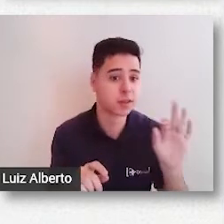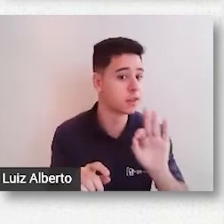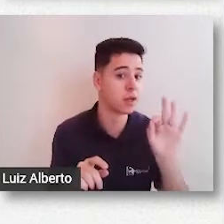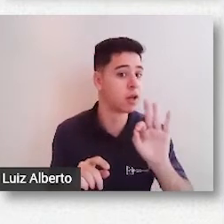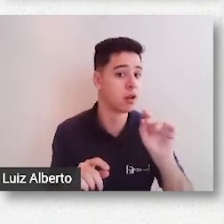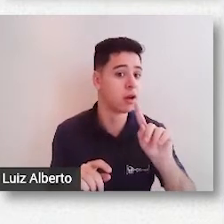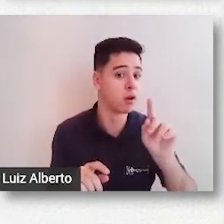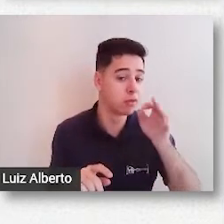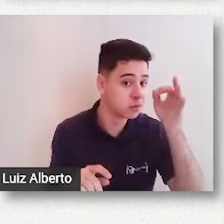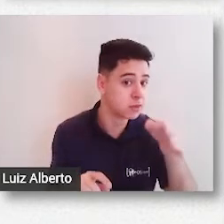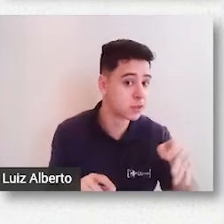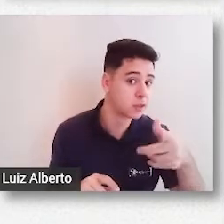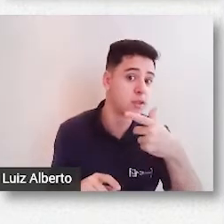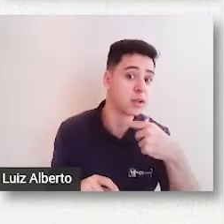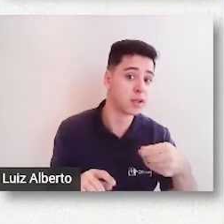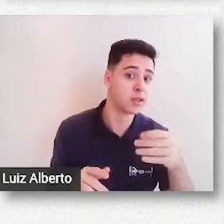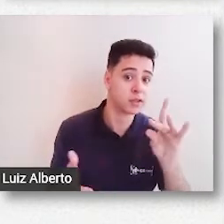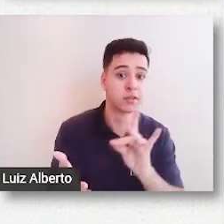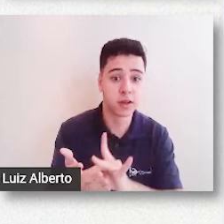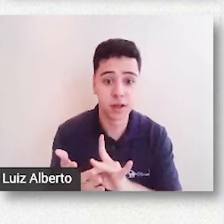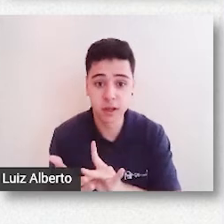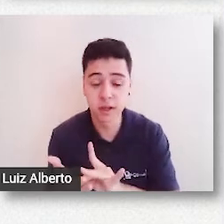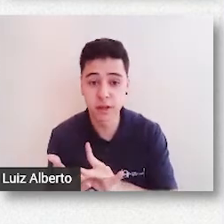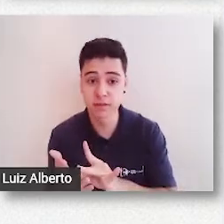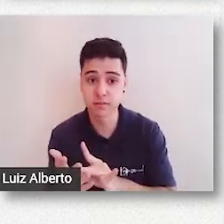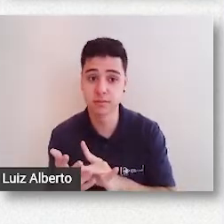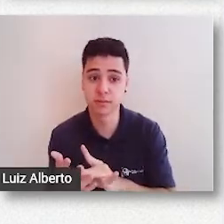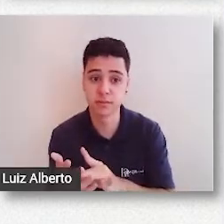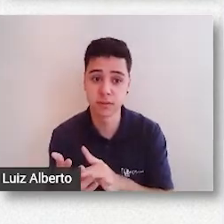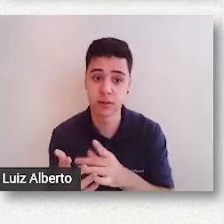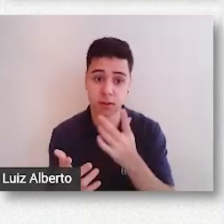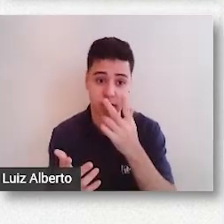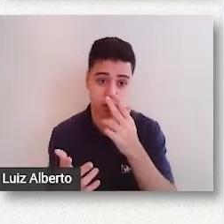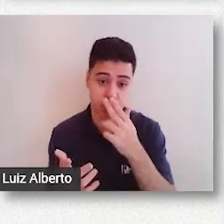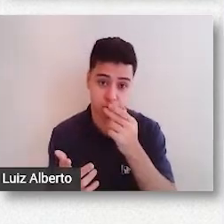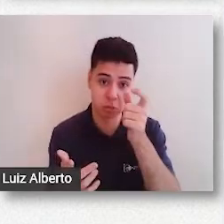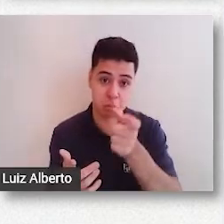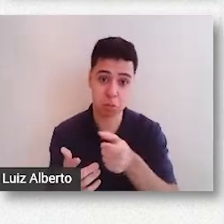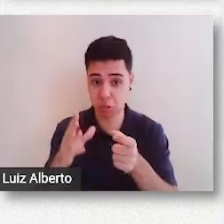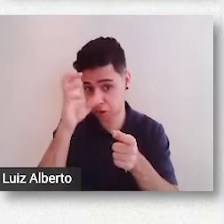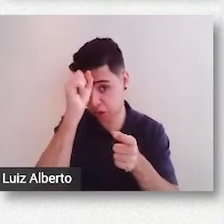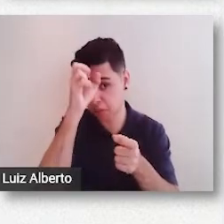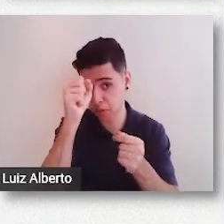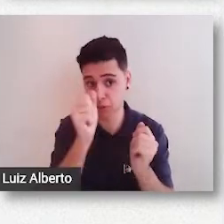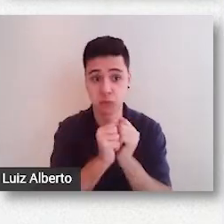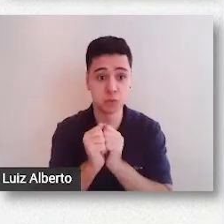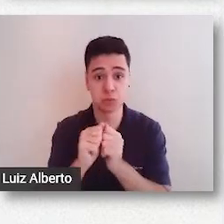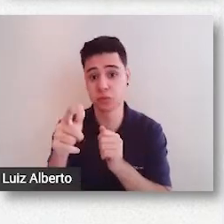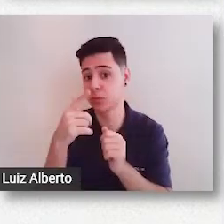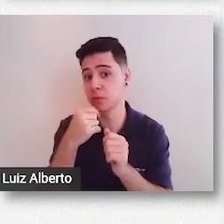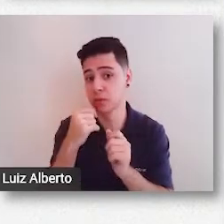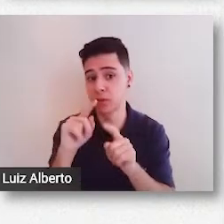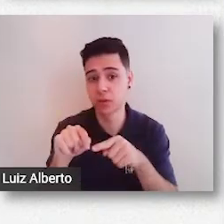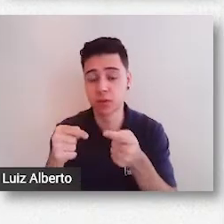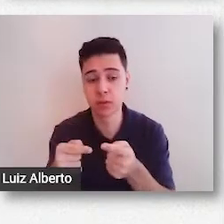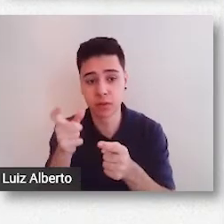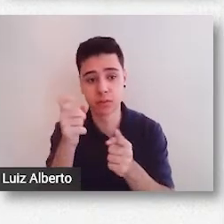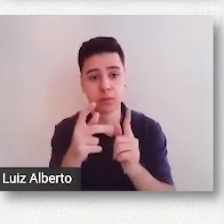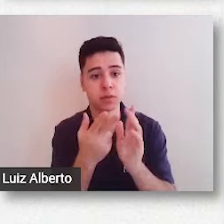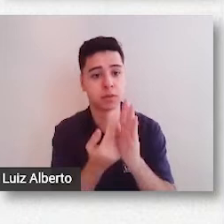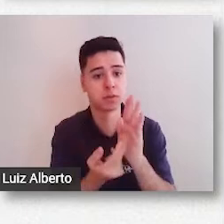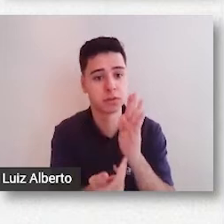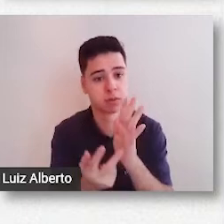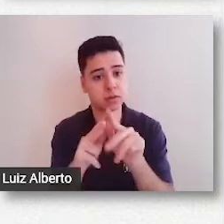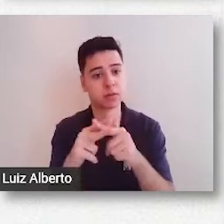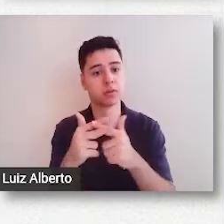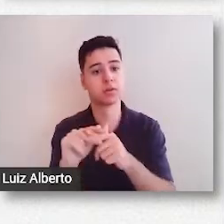ele, com certeza foi um oficial, alguém que aprendeu com ele. Mas os restauradores, os historiadores da